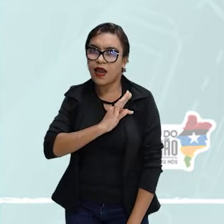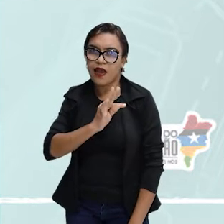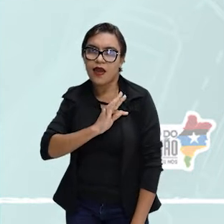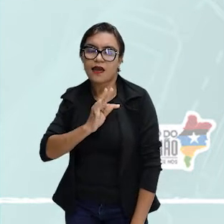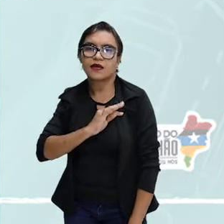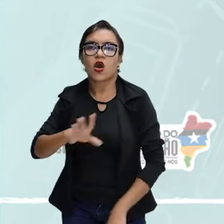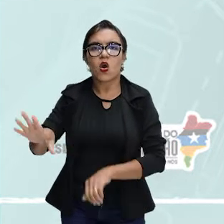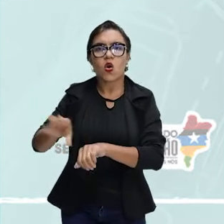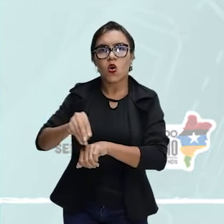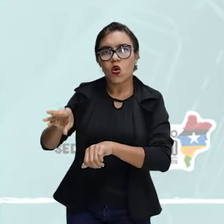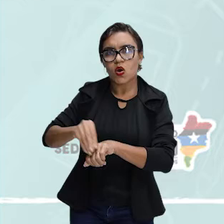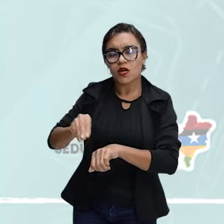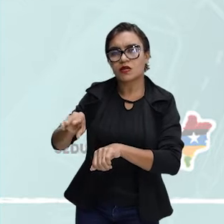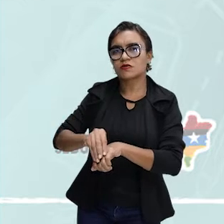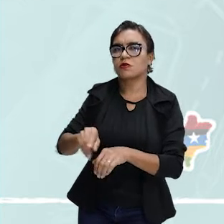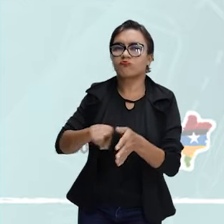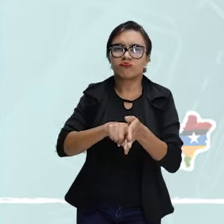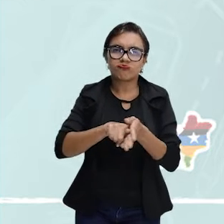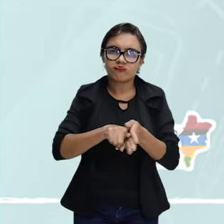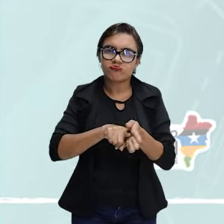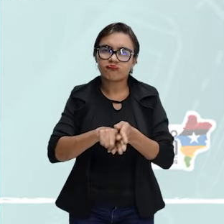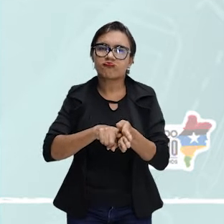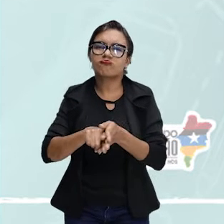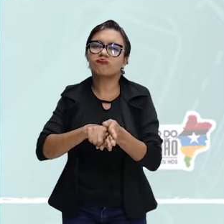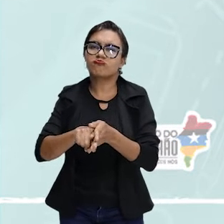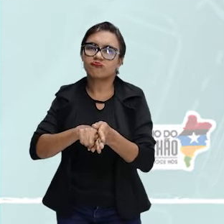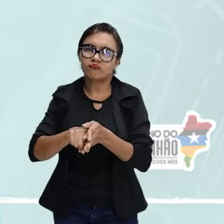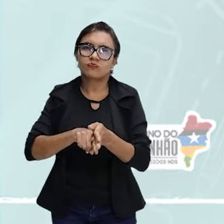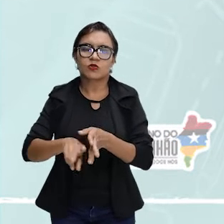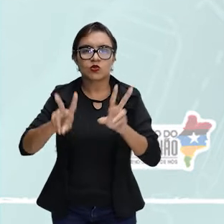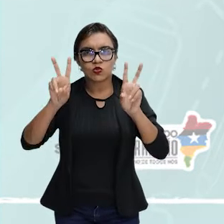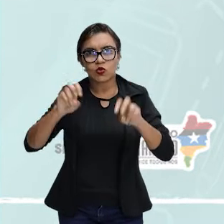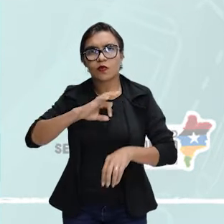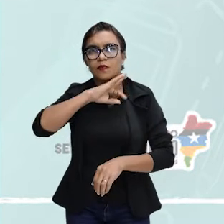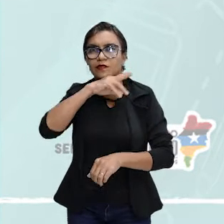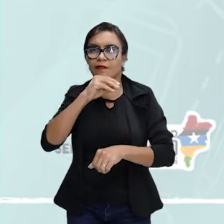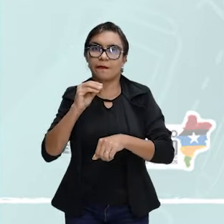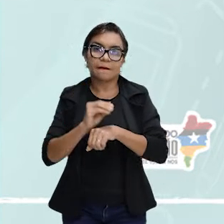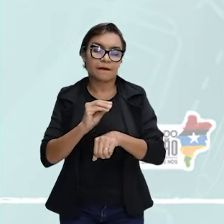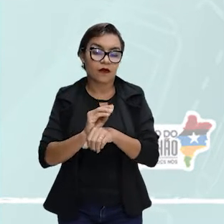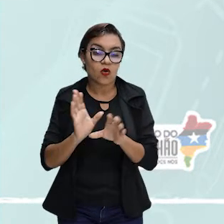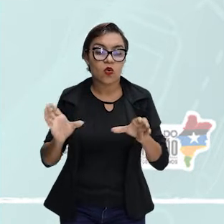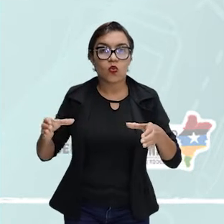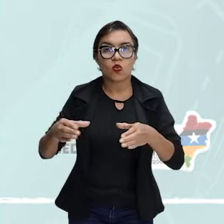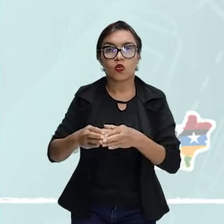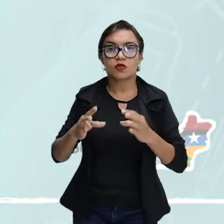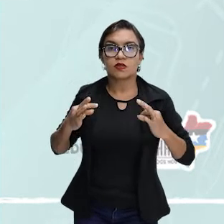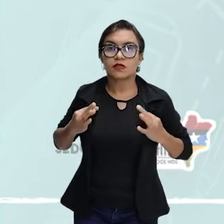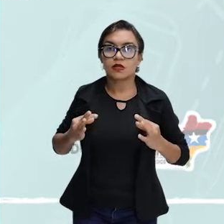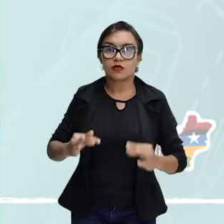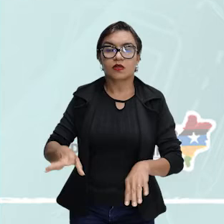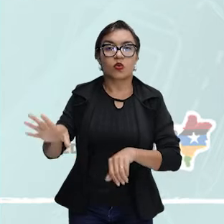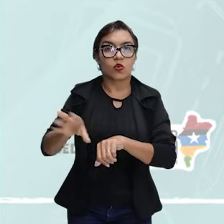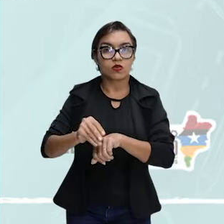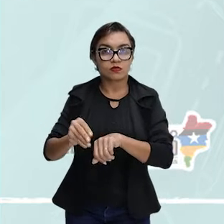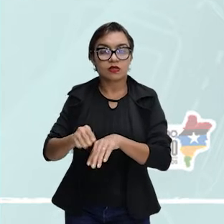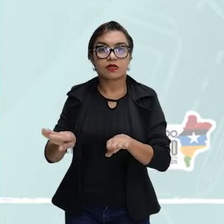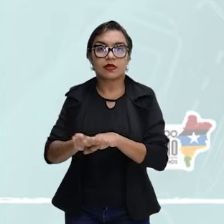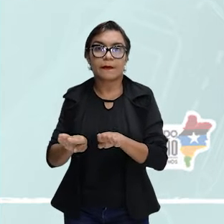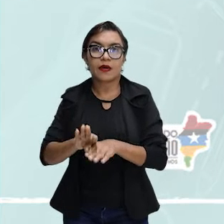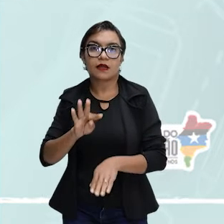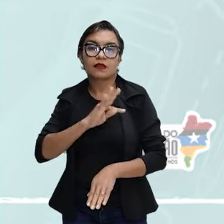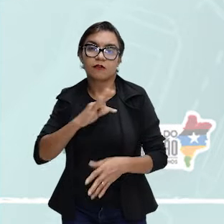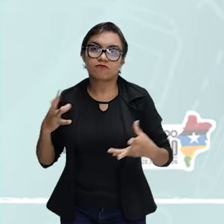de estudos e pesquisas direcionadas ao segmento em questão, a pecuária. E o conjunto dessas tecnologias, conhecimentos e técnicas é o que a gente